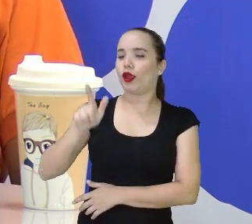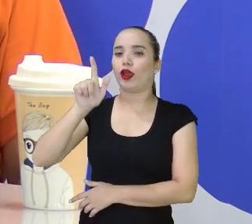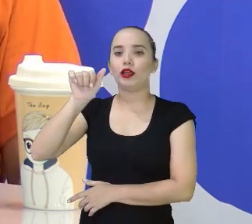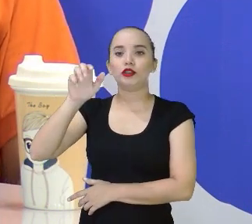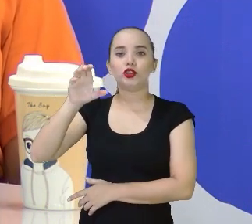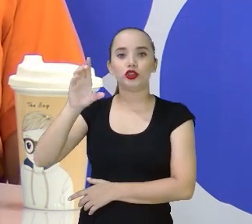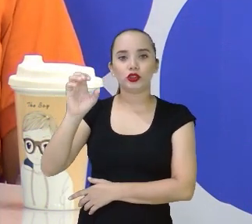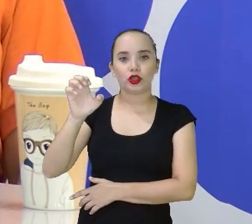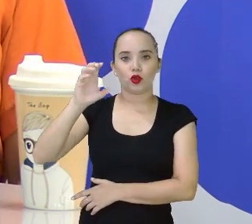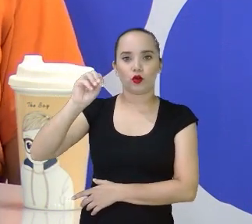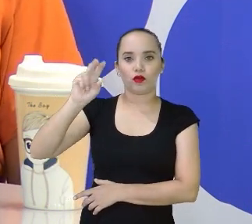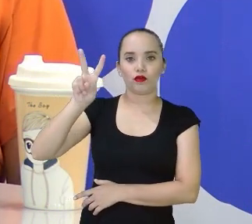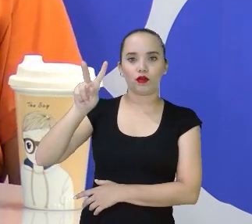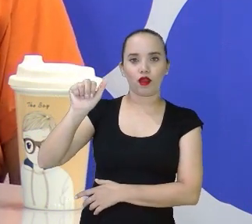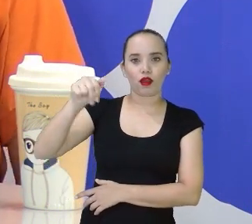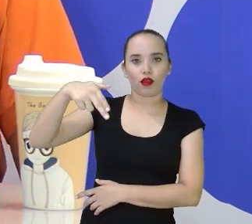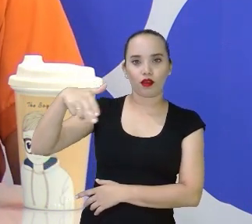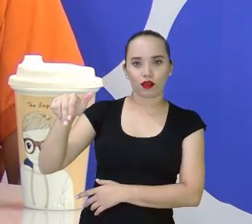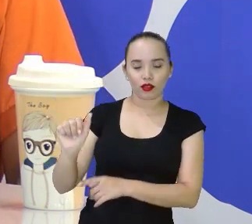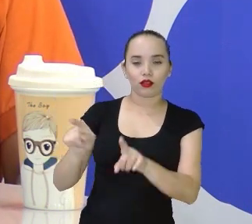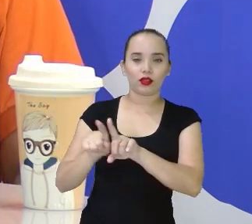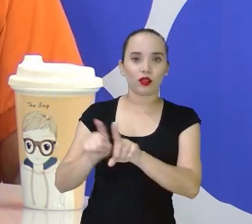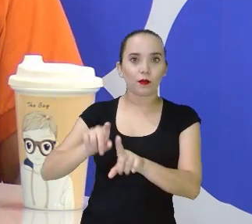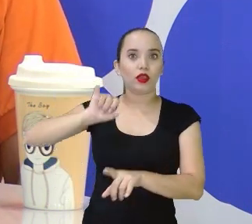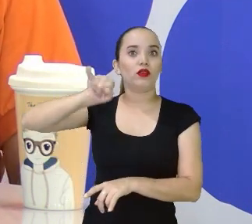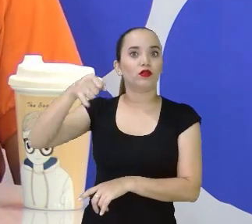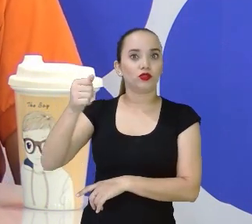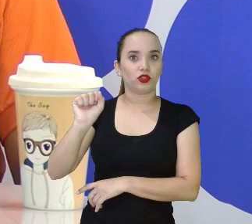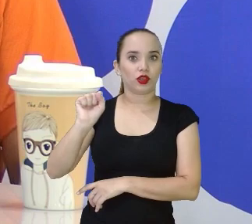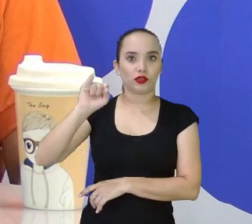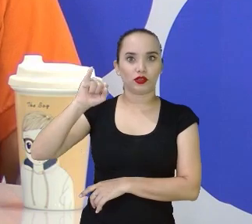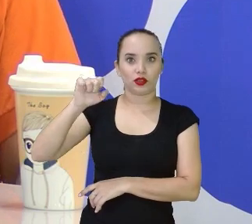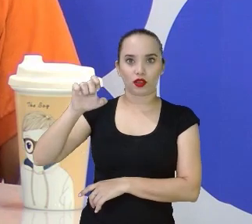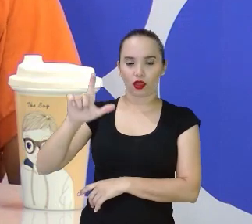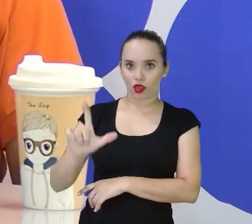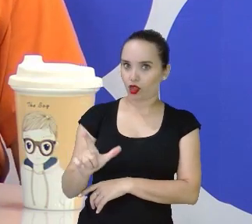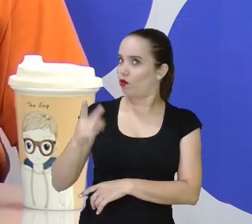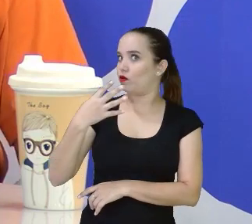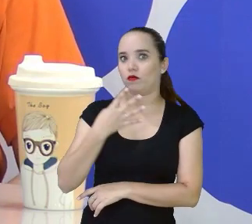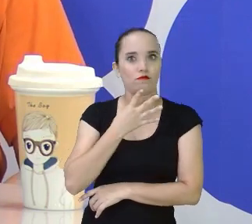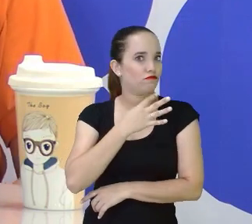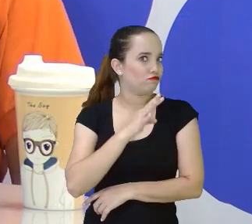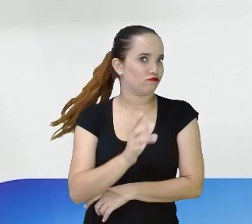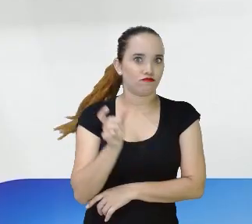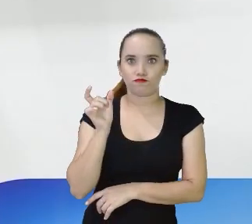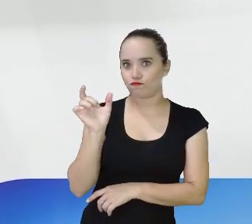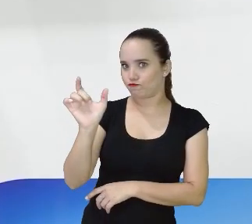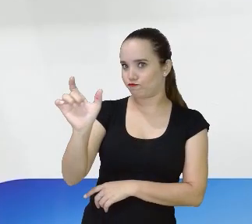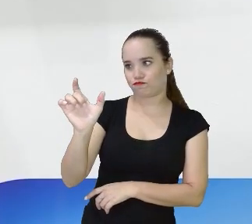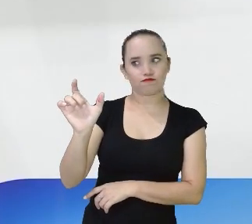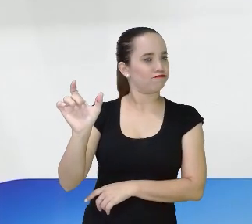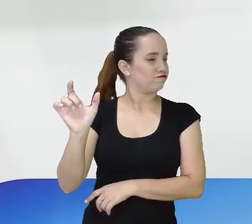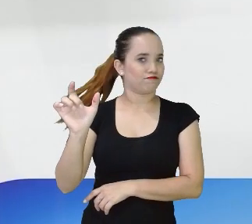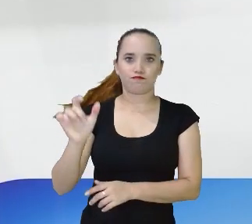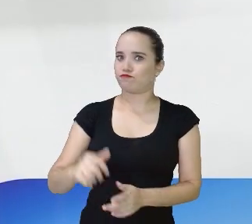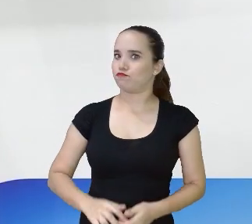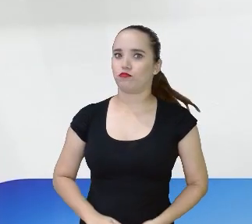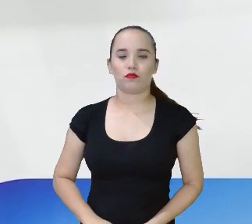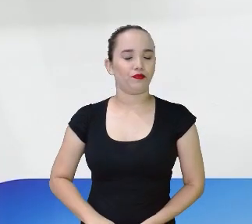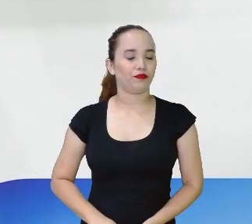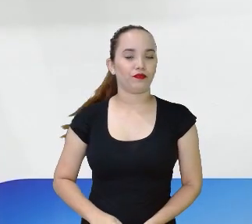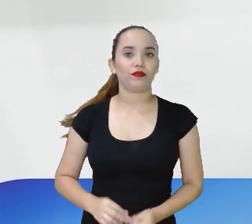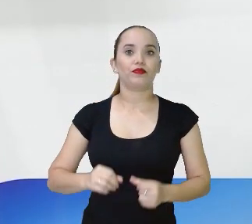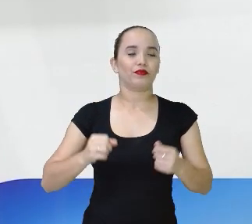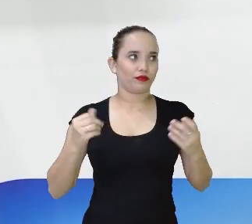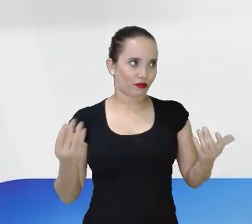bom dia, viu? E o Jaziel já colocou aqui pra gente que ele não sabe o que é. Não sabe o que é um patrimônio,